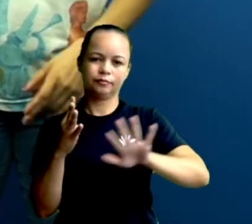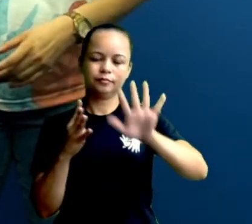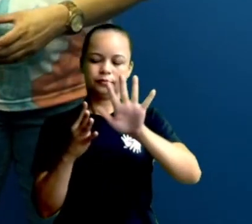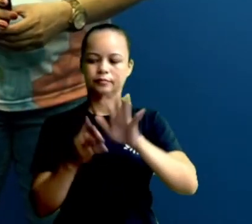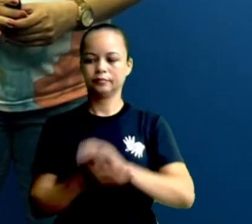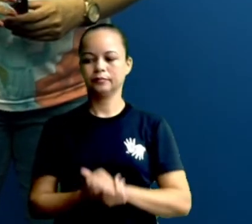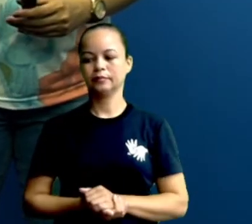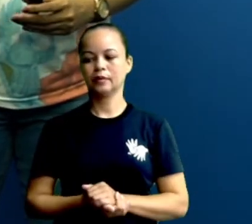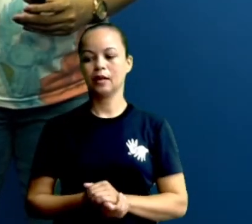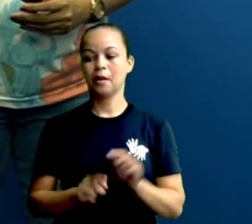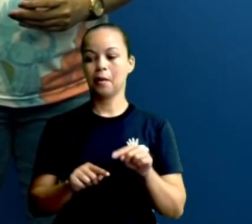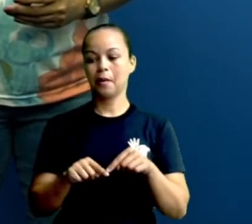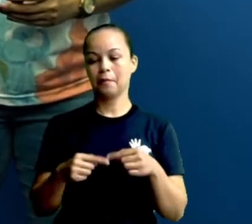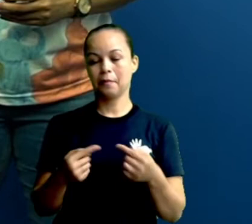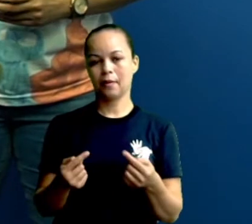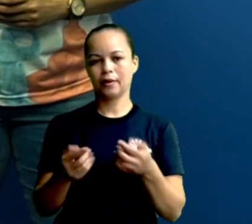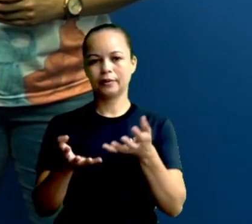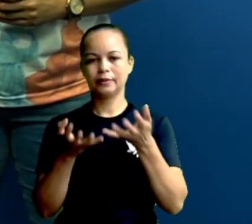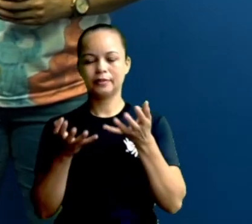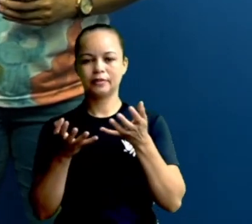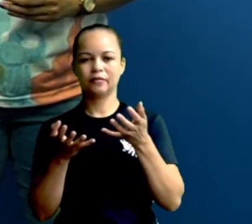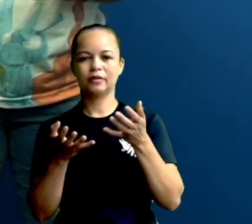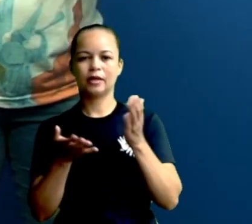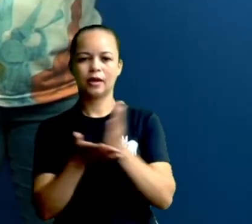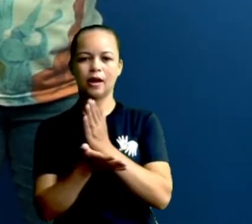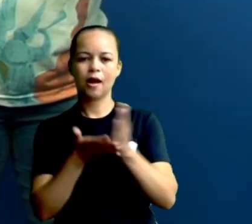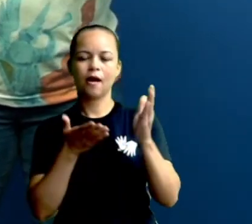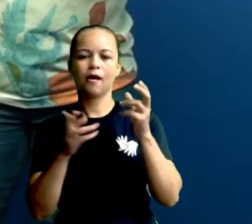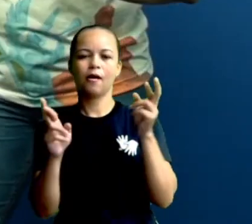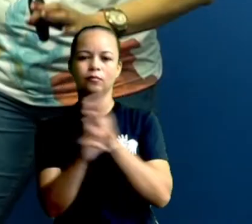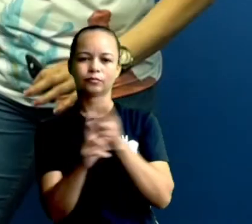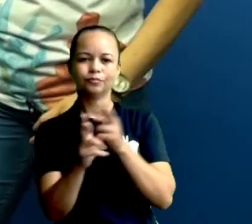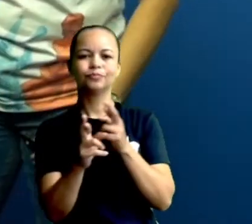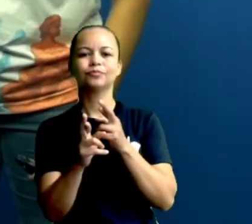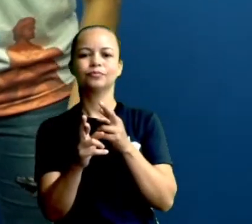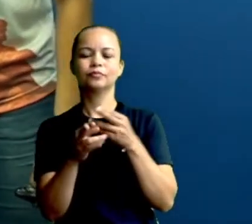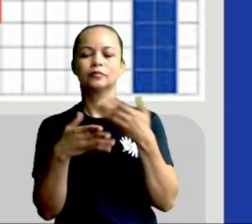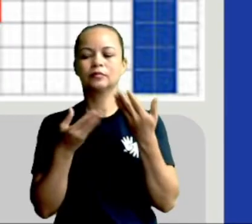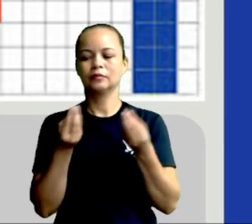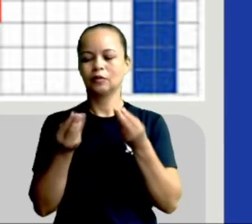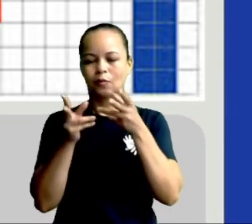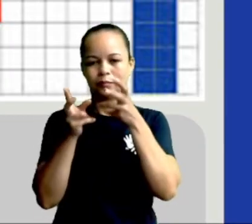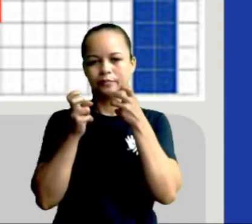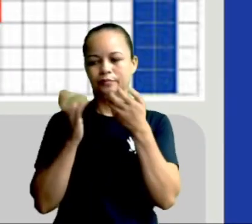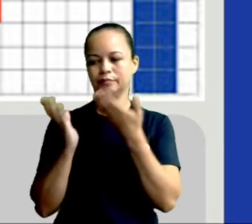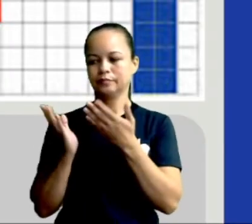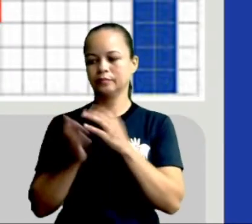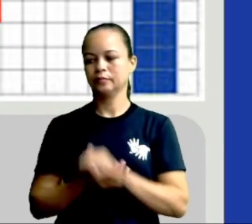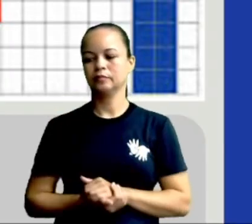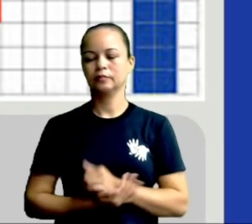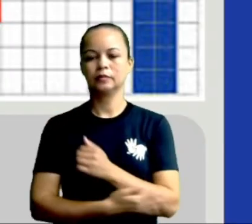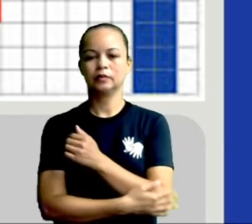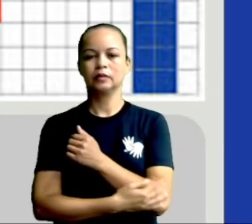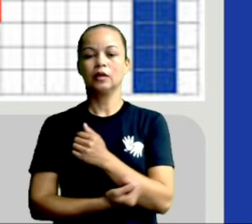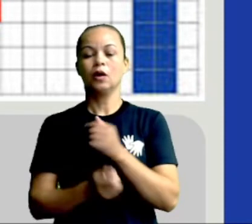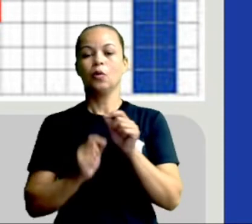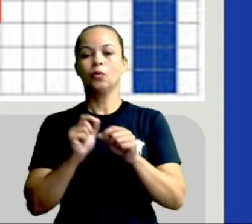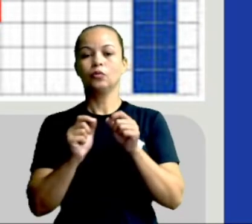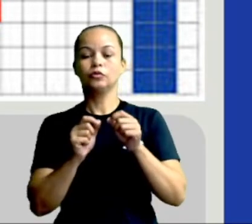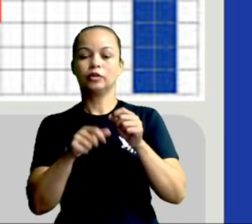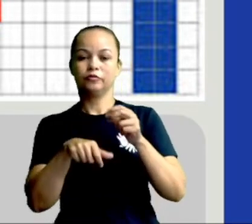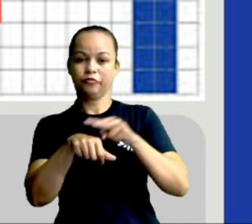fazer a relação só com alguns, né? Vamos observar bem direitinho. Ó. Os retângulos verde e azul